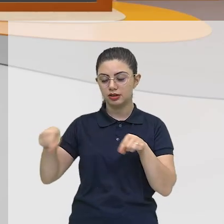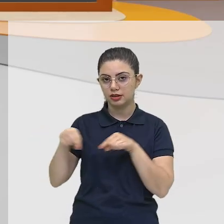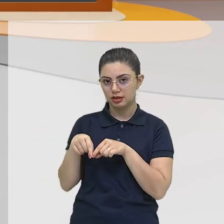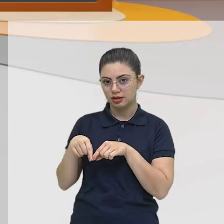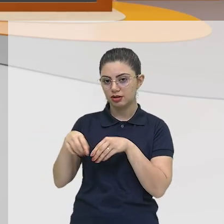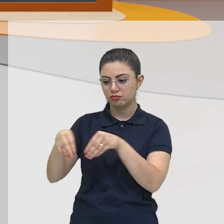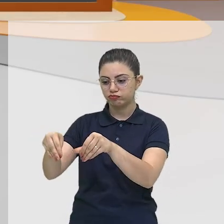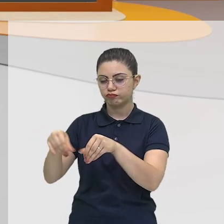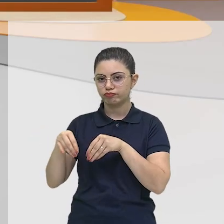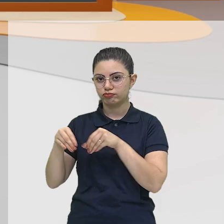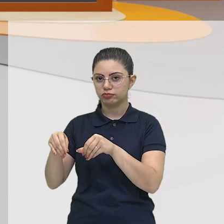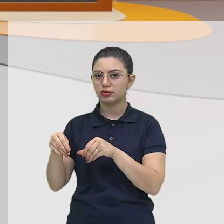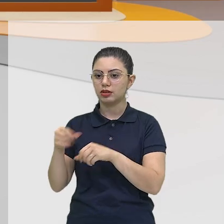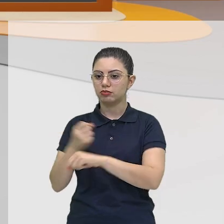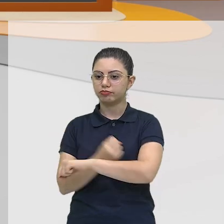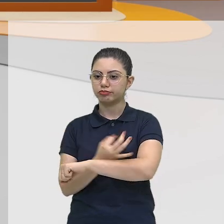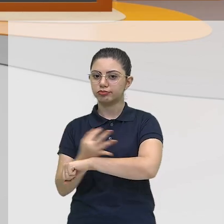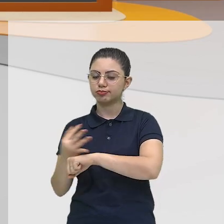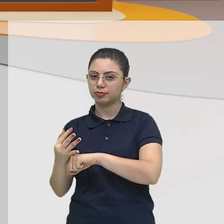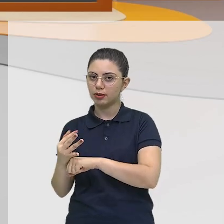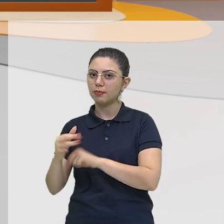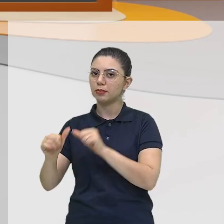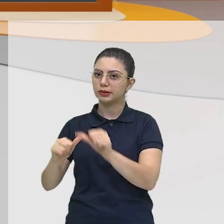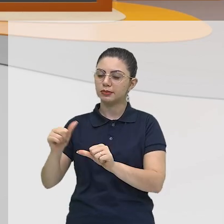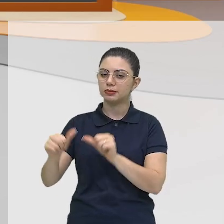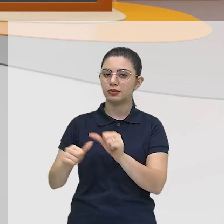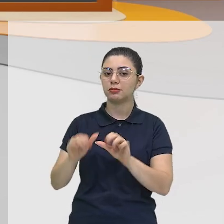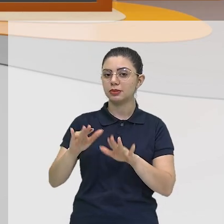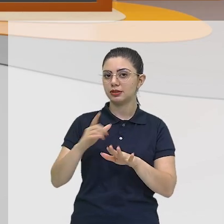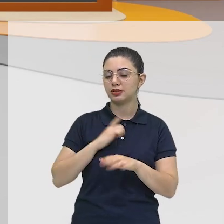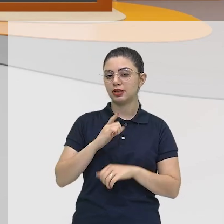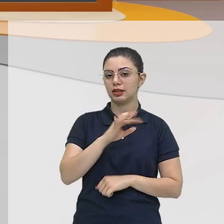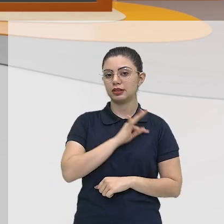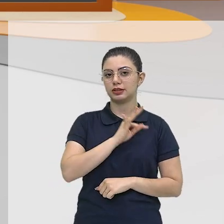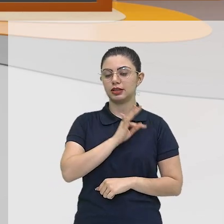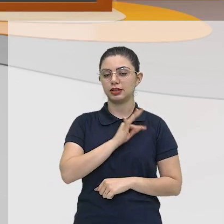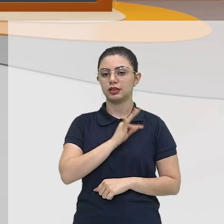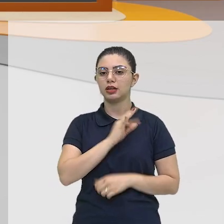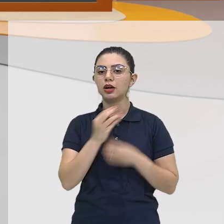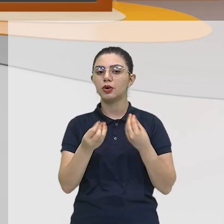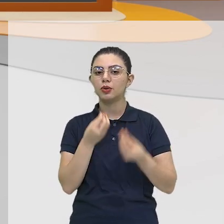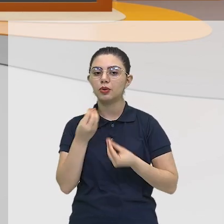vai observar melhor que existem técnicas, né? Essa